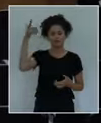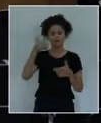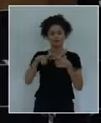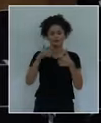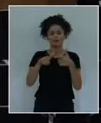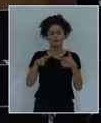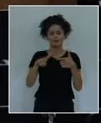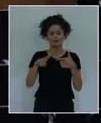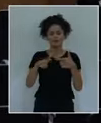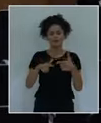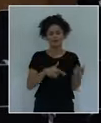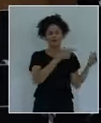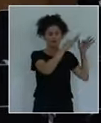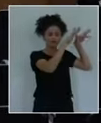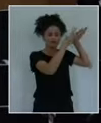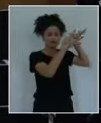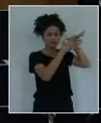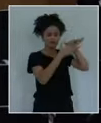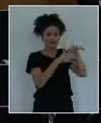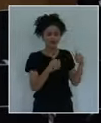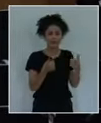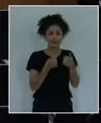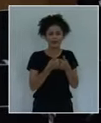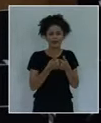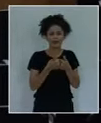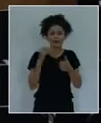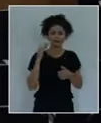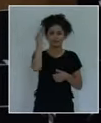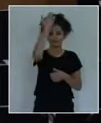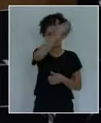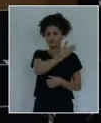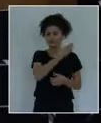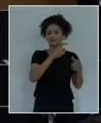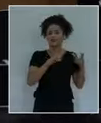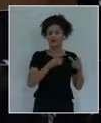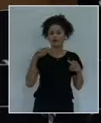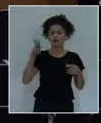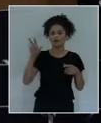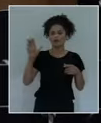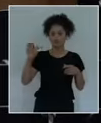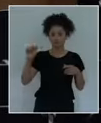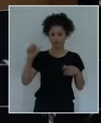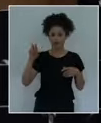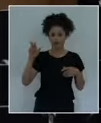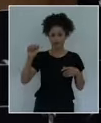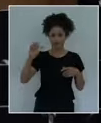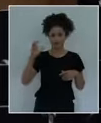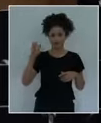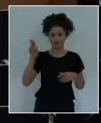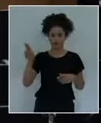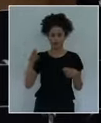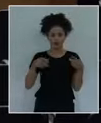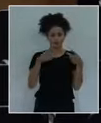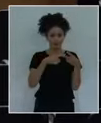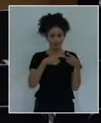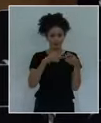quanto à barreira que caiu nas proximidades da Santinha Voaçu. Requer envio de ofício ao executivo